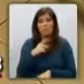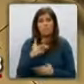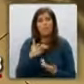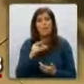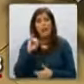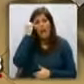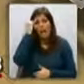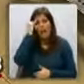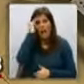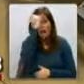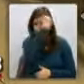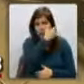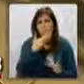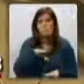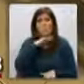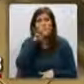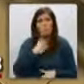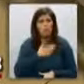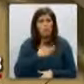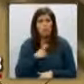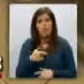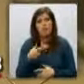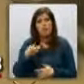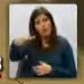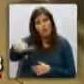mas não há familiar que a queira. Ocupa agora uma das